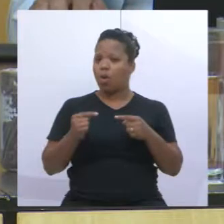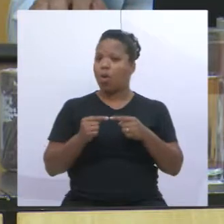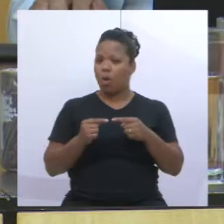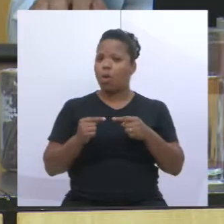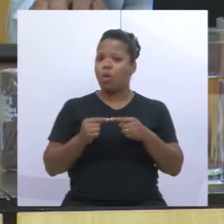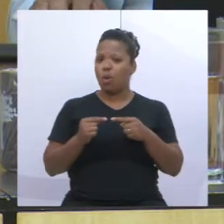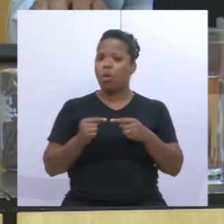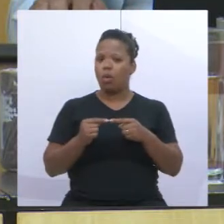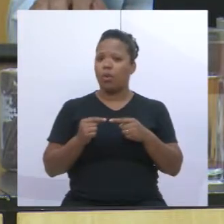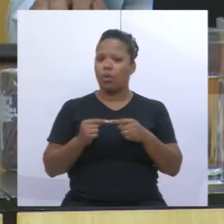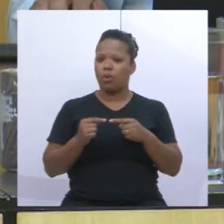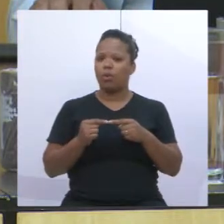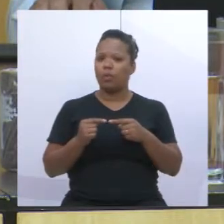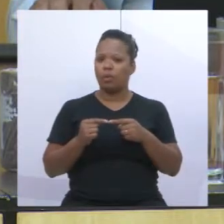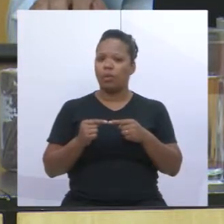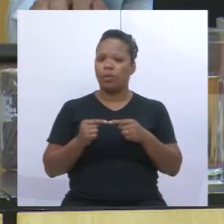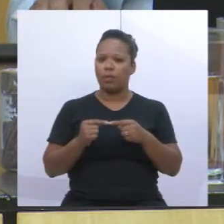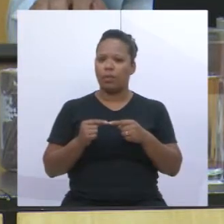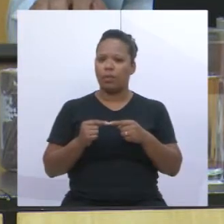concordo.